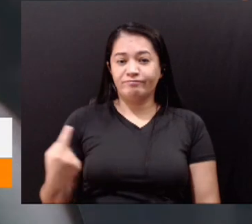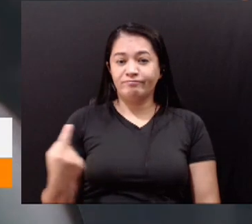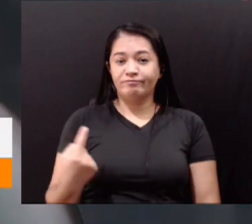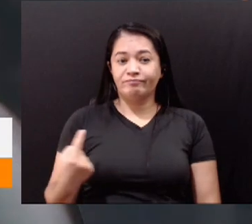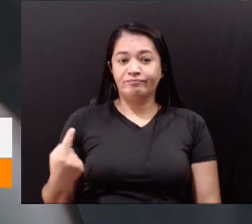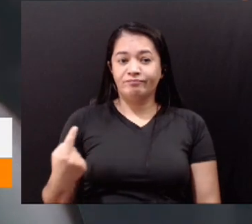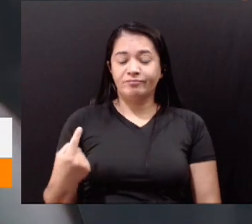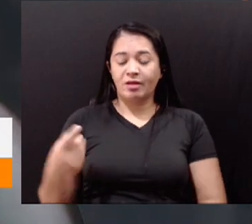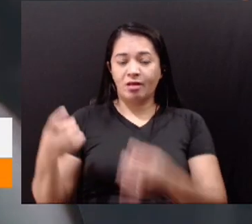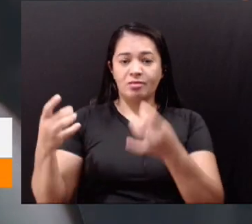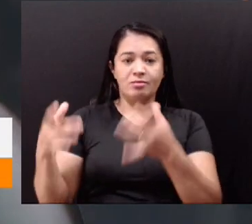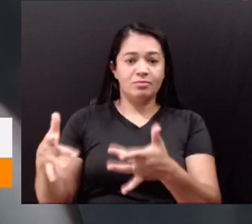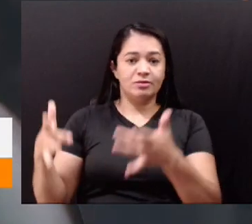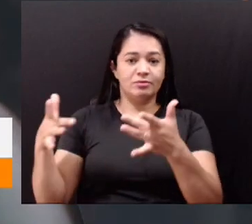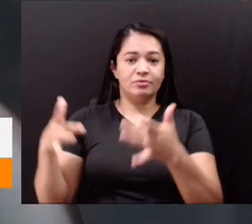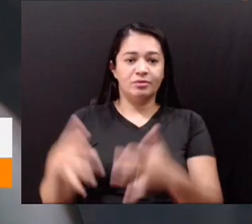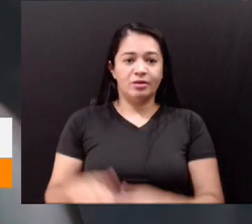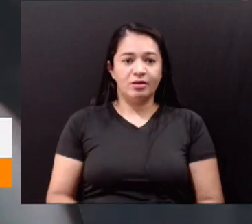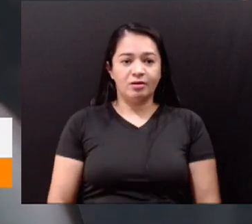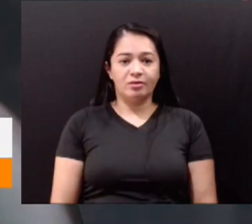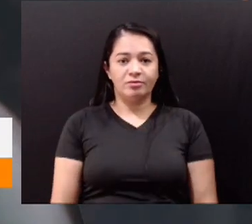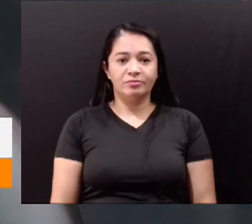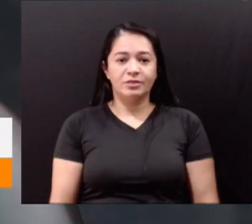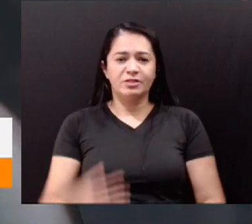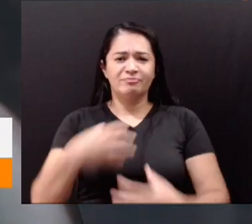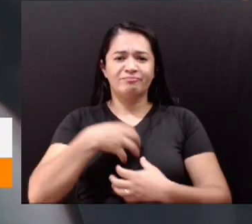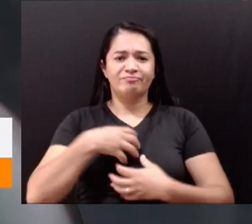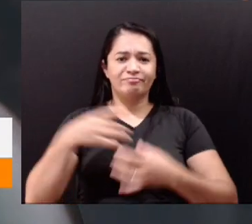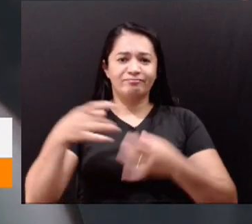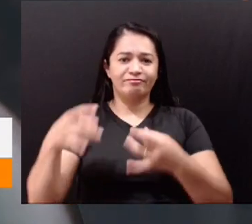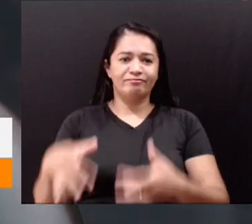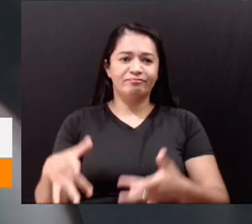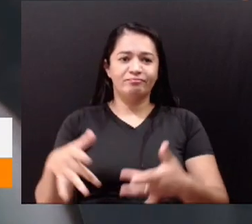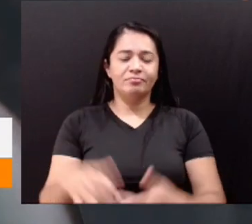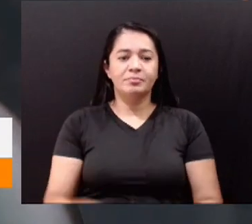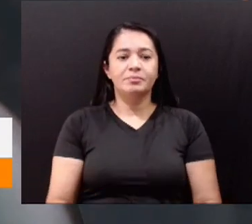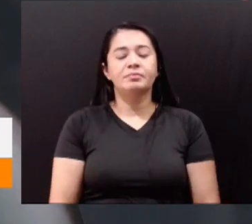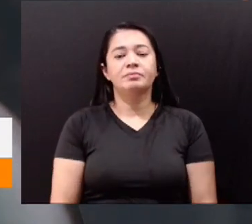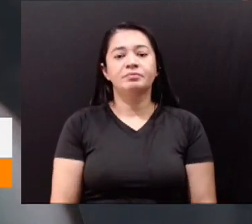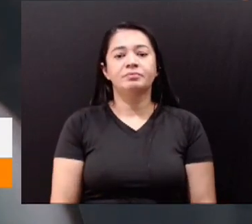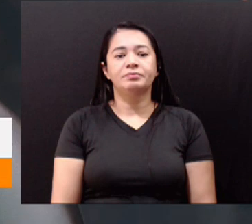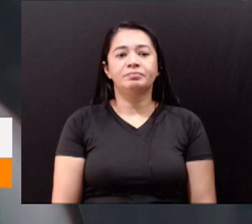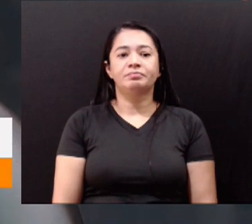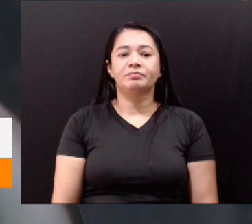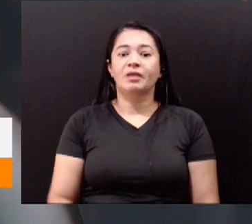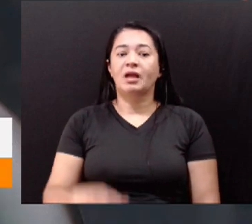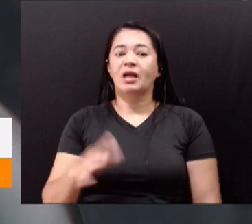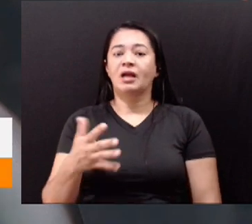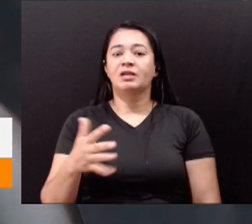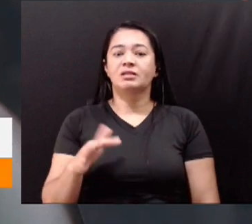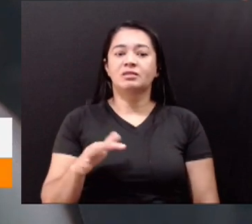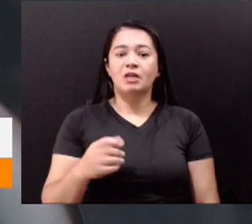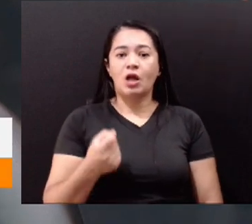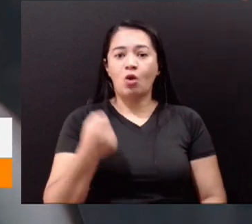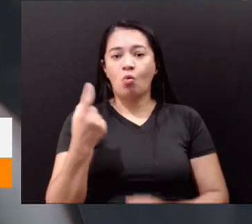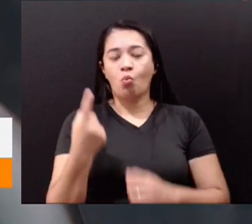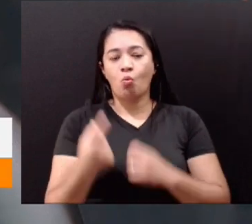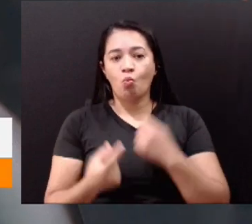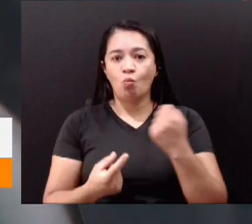com a sensação do abandono, que inclusive, nem sempre, mas em alguns casos, né, os velhos